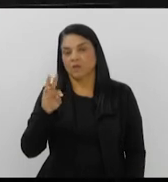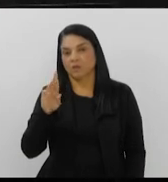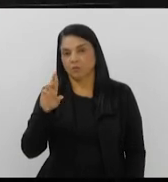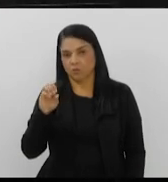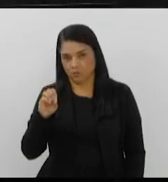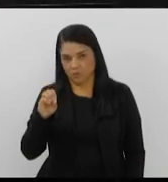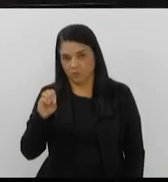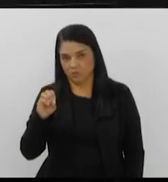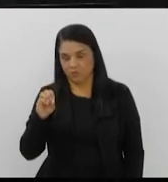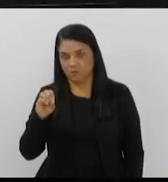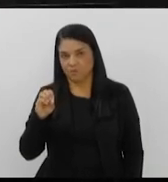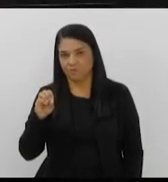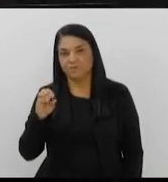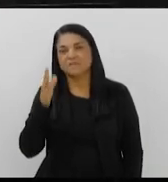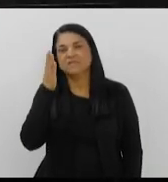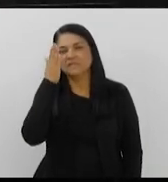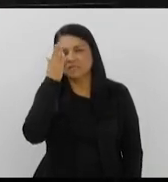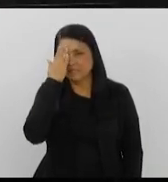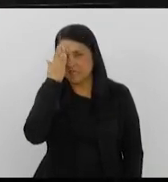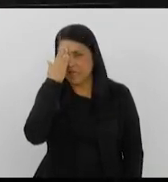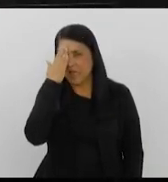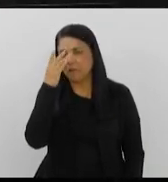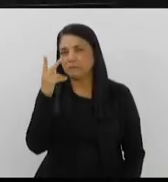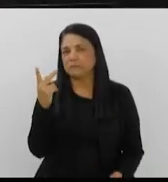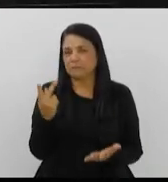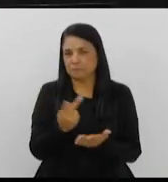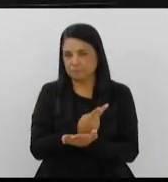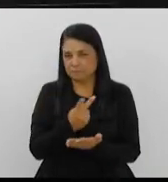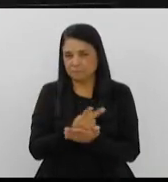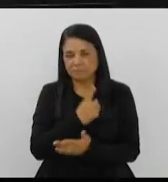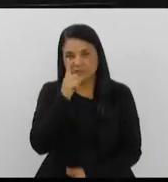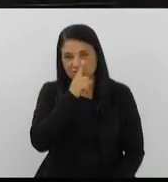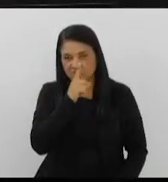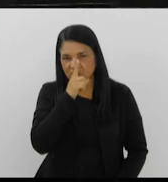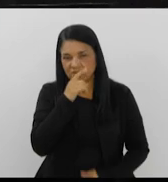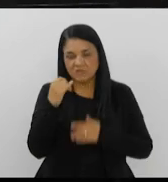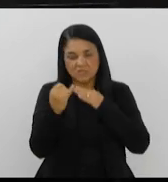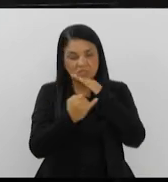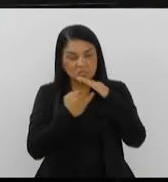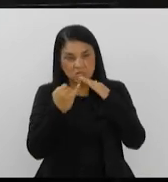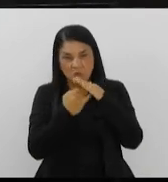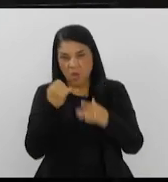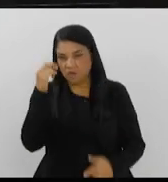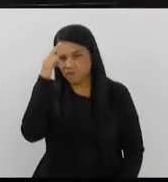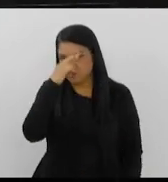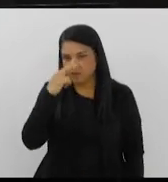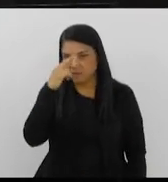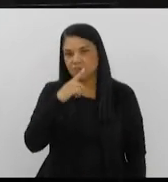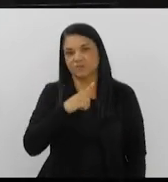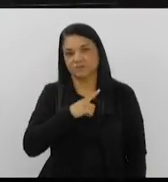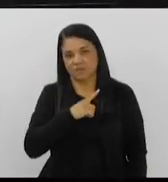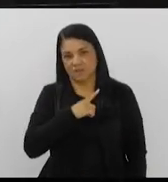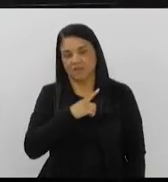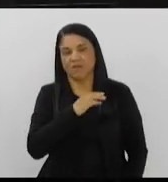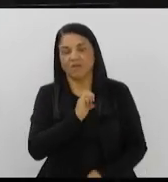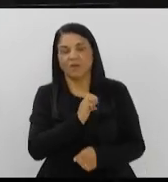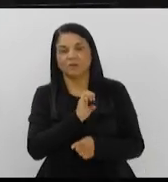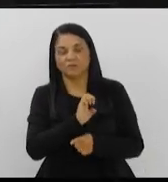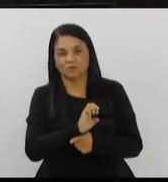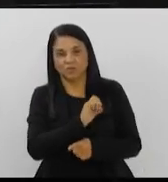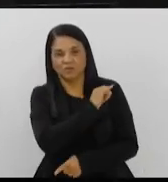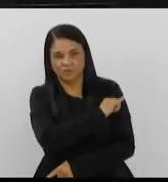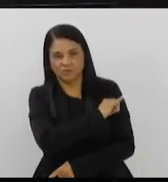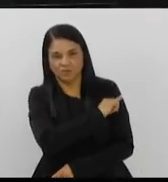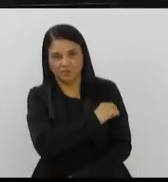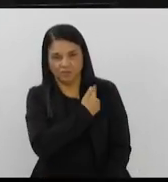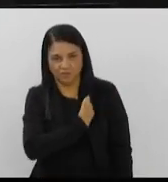sabe as arbitrariedades que esse órgão de fiscalização vem trazendo para o governo do Estado. E